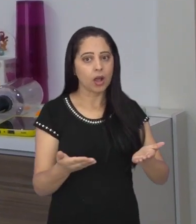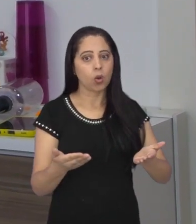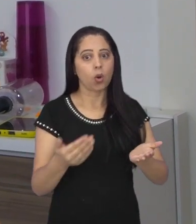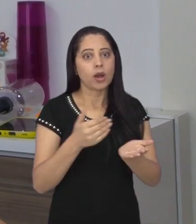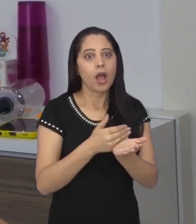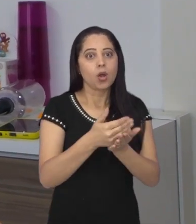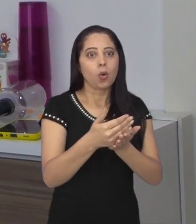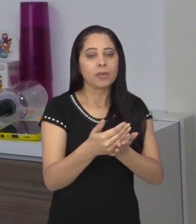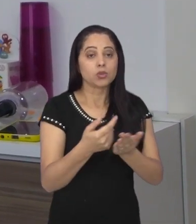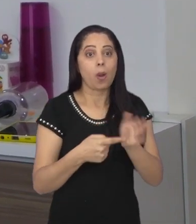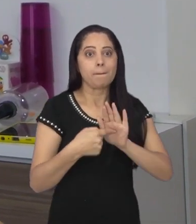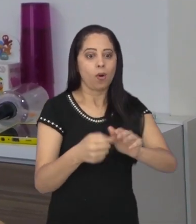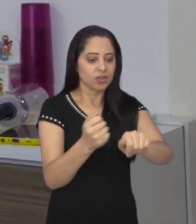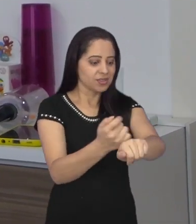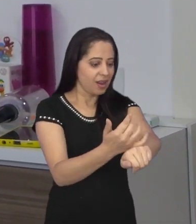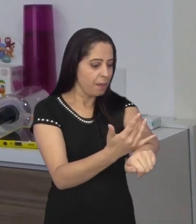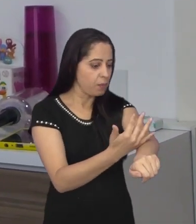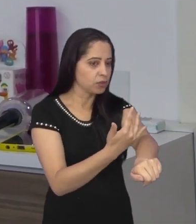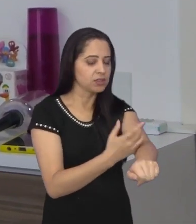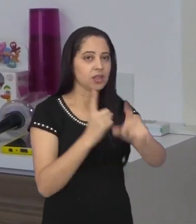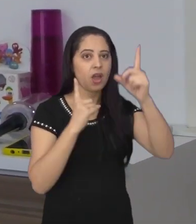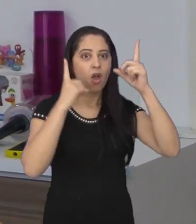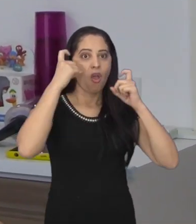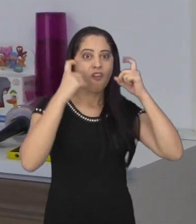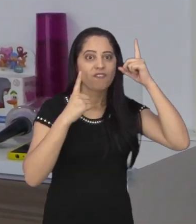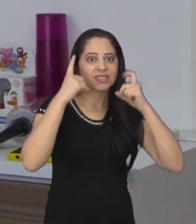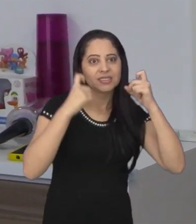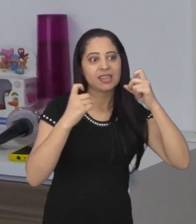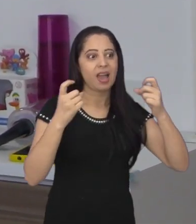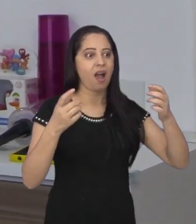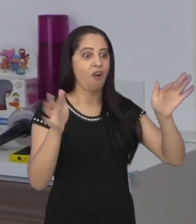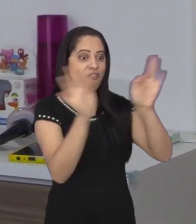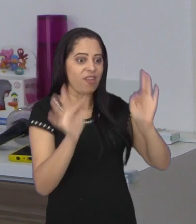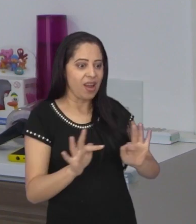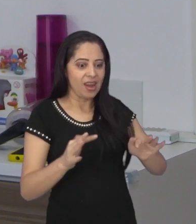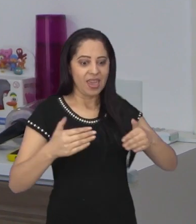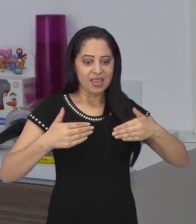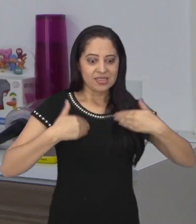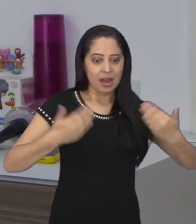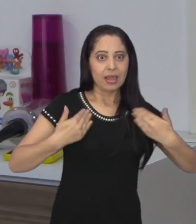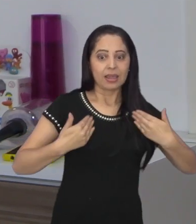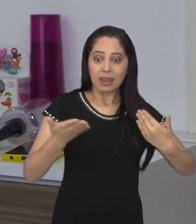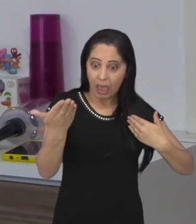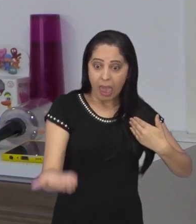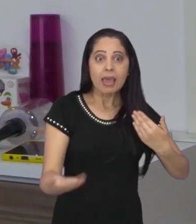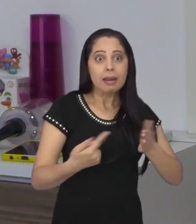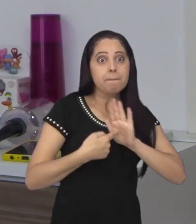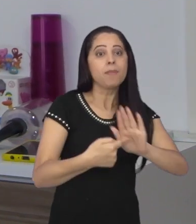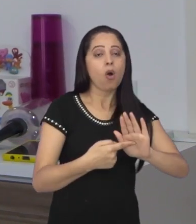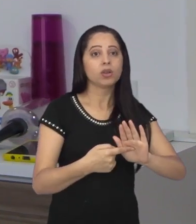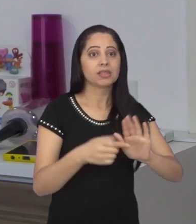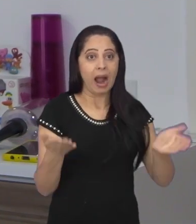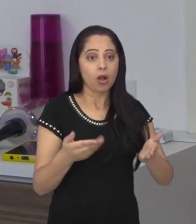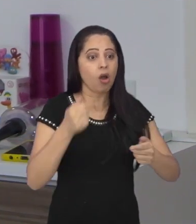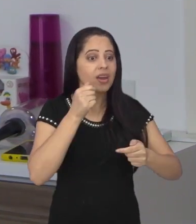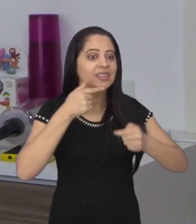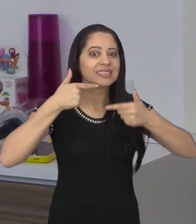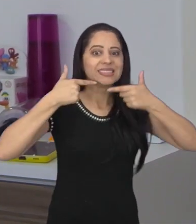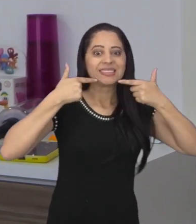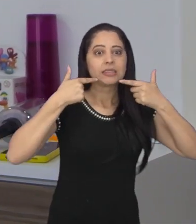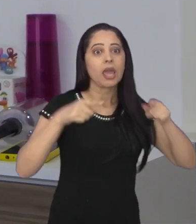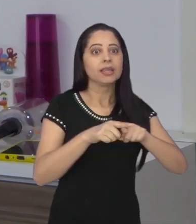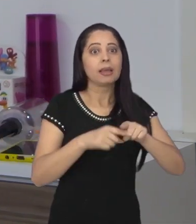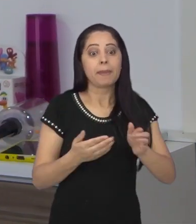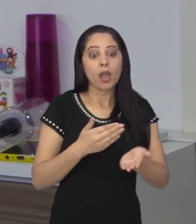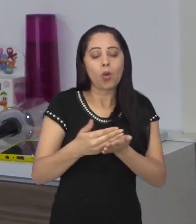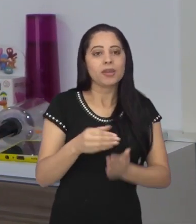primeiros sinais de emoções, né, as expressões dele de euforia, alegria, bastante sorriso e até os